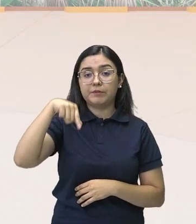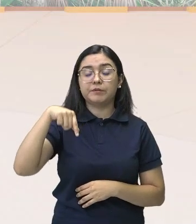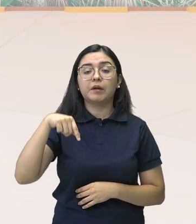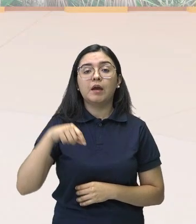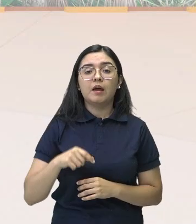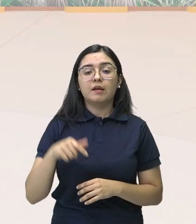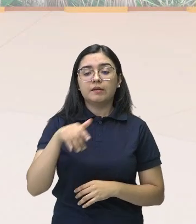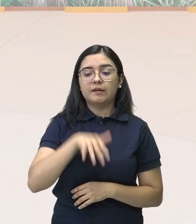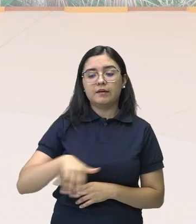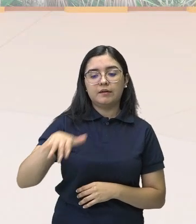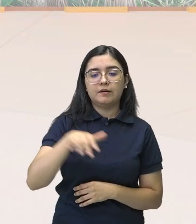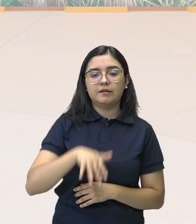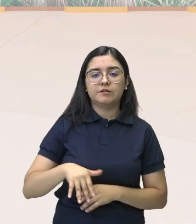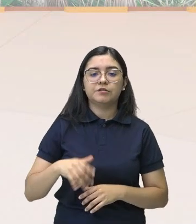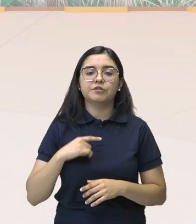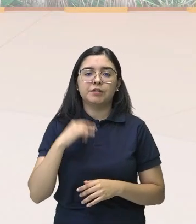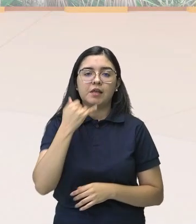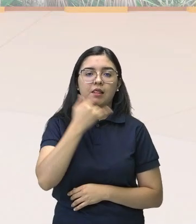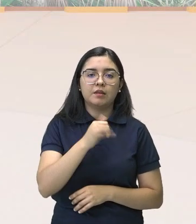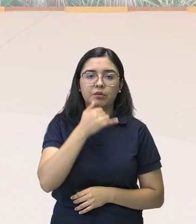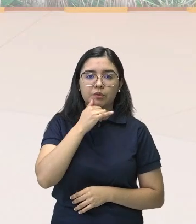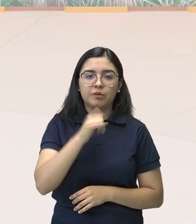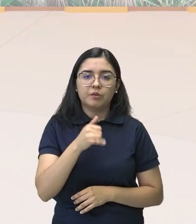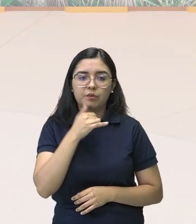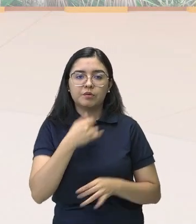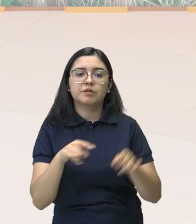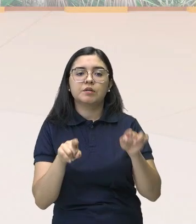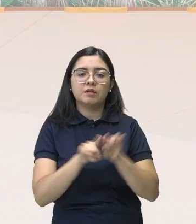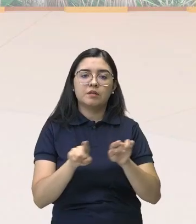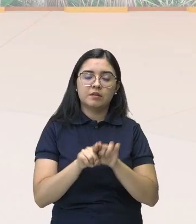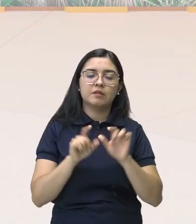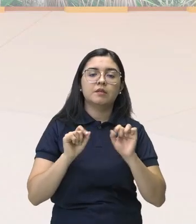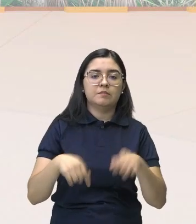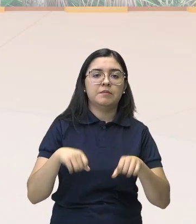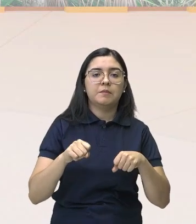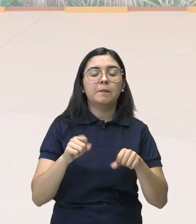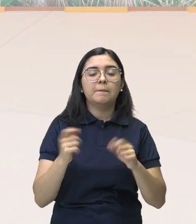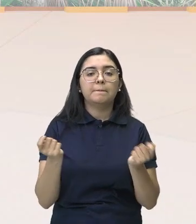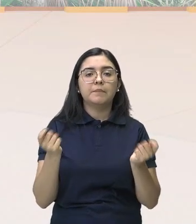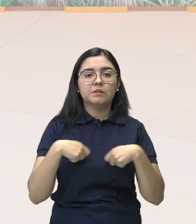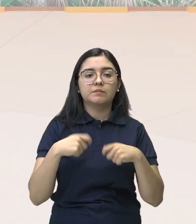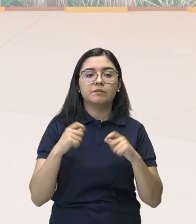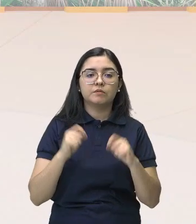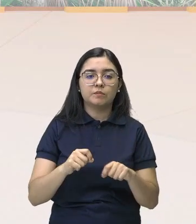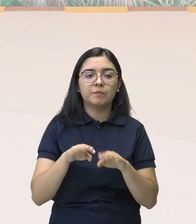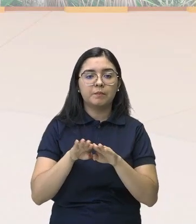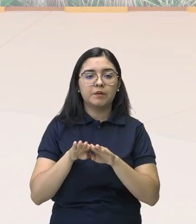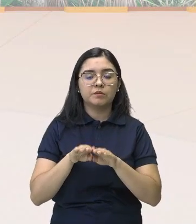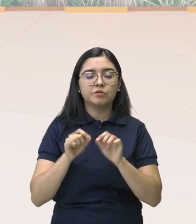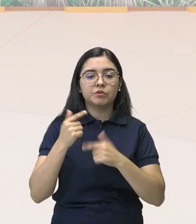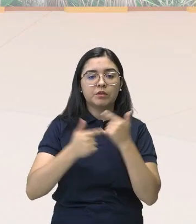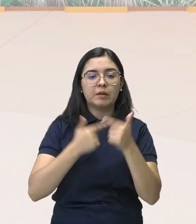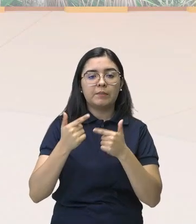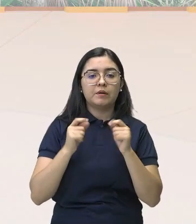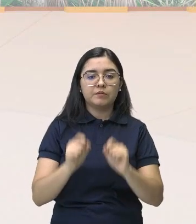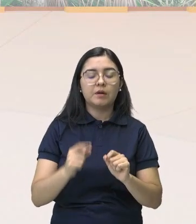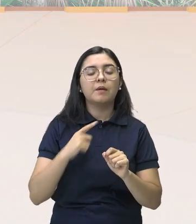especialmente nos setores de eletrônicos e motocicletas, ele promove um padrão de trabalho